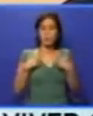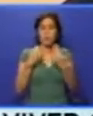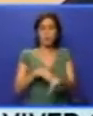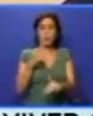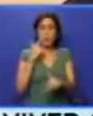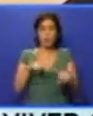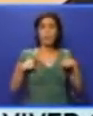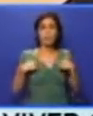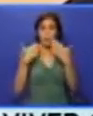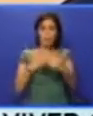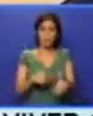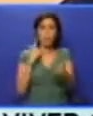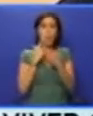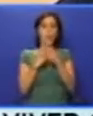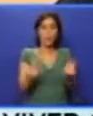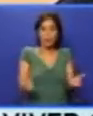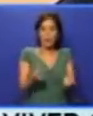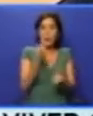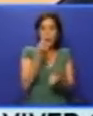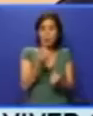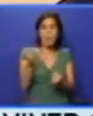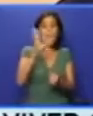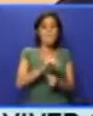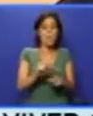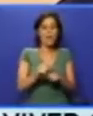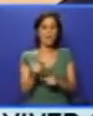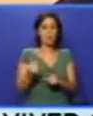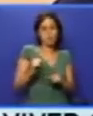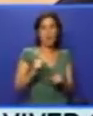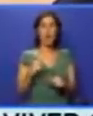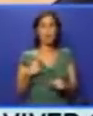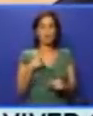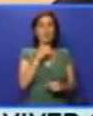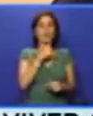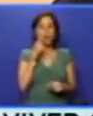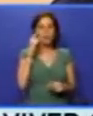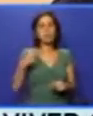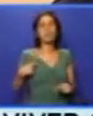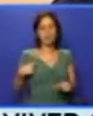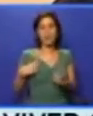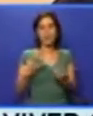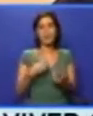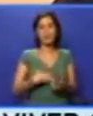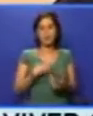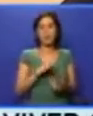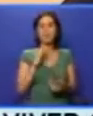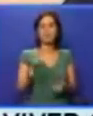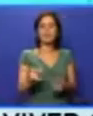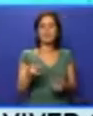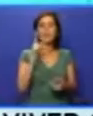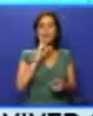limites. Portanto, sei que ultrapassando um bocadinho mais daquela leviandade, já vou sofrer. E muito na pele. Inês, a